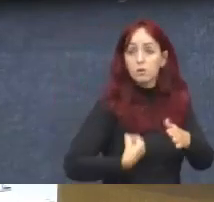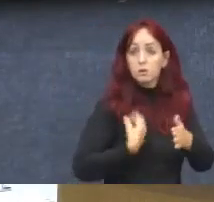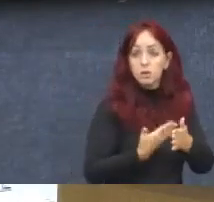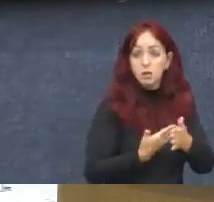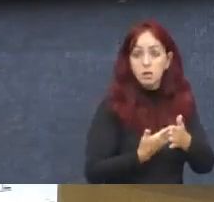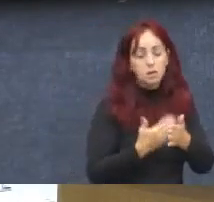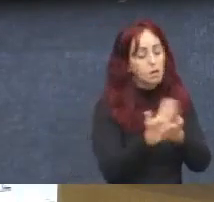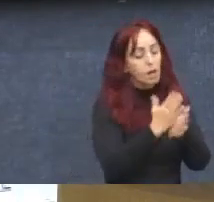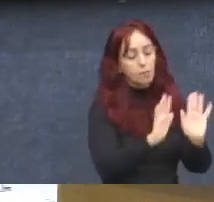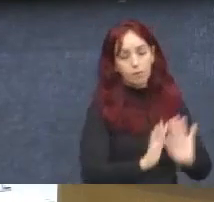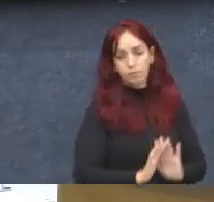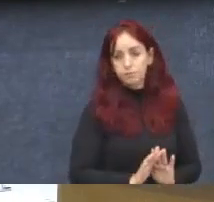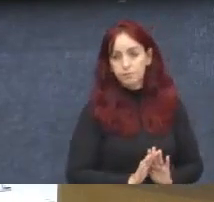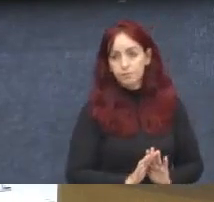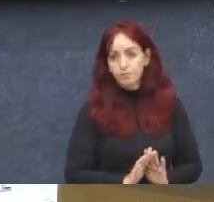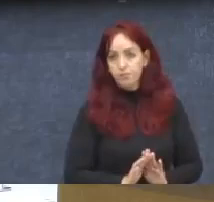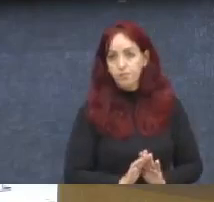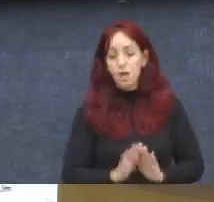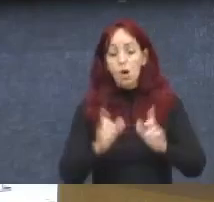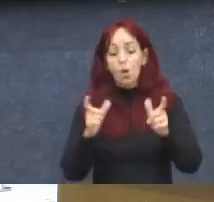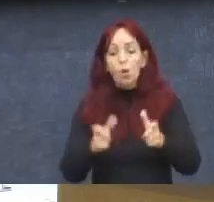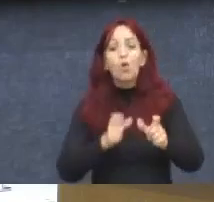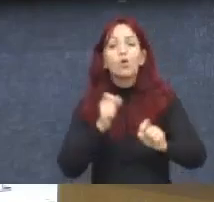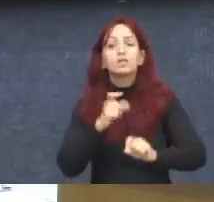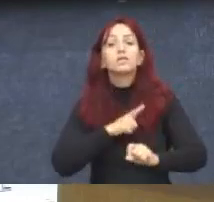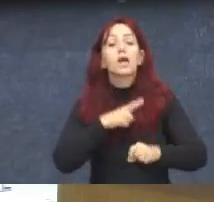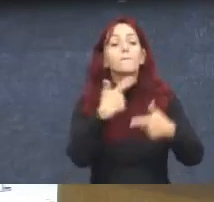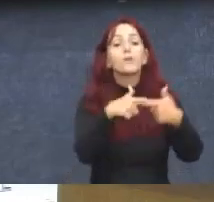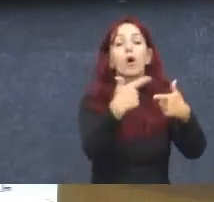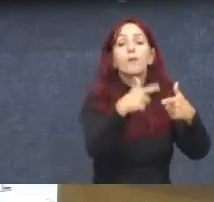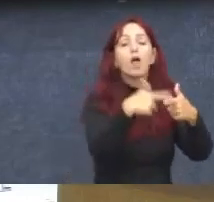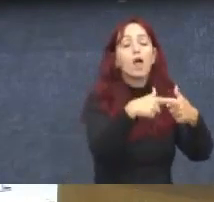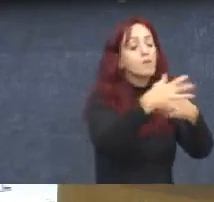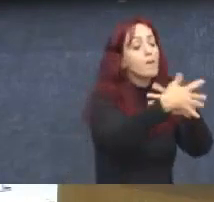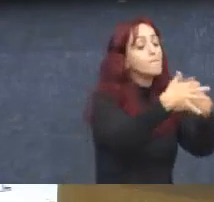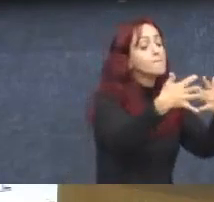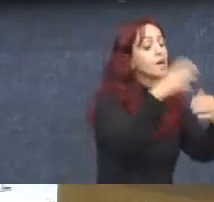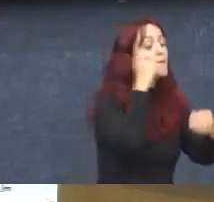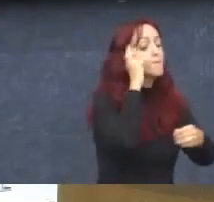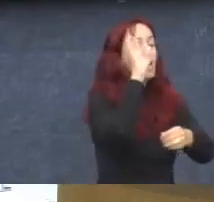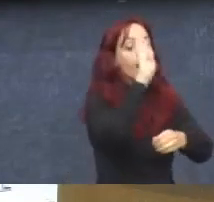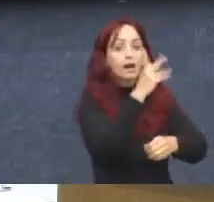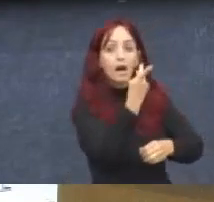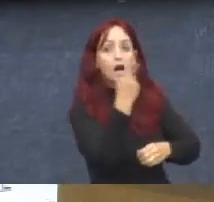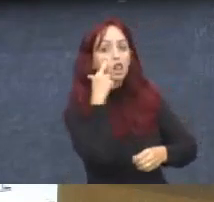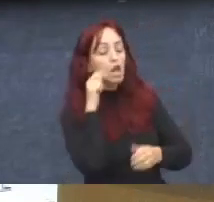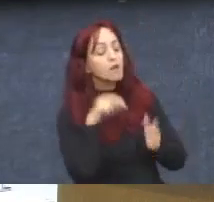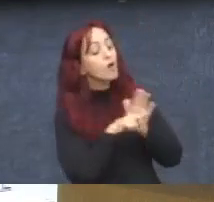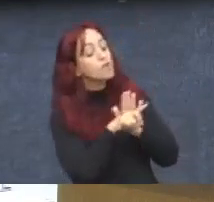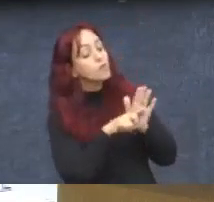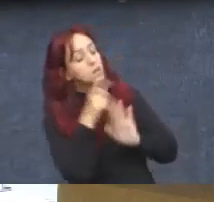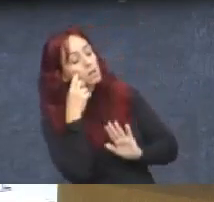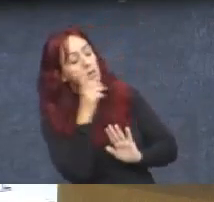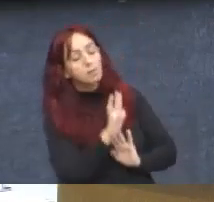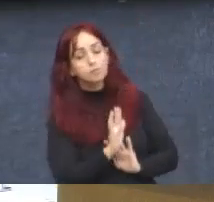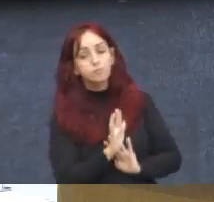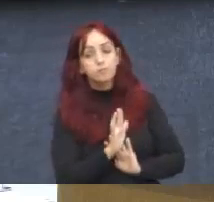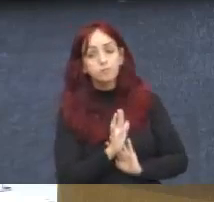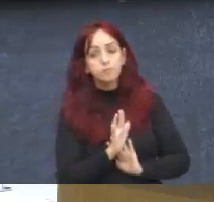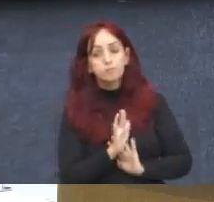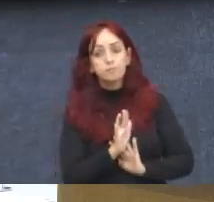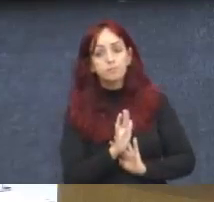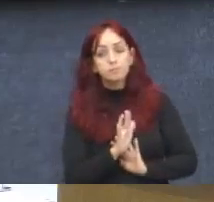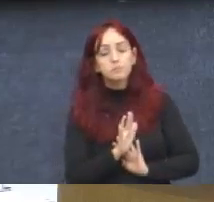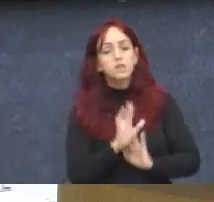trás. Onde há um problema na cidade, nós deveremos comparecer. E ao lado de